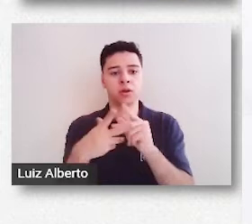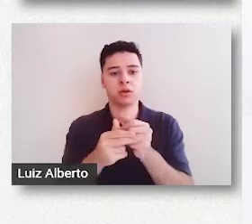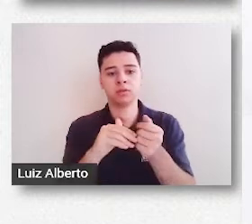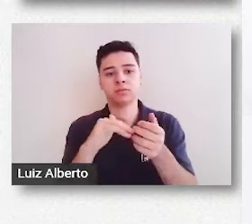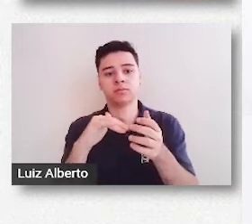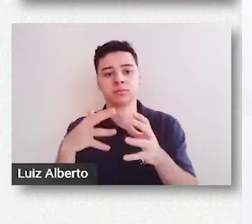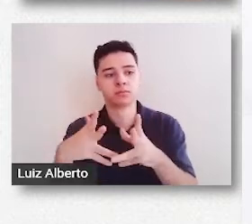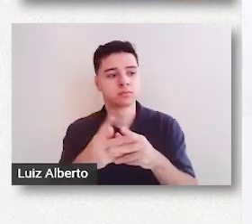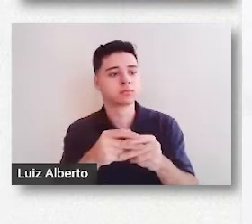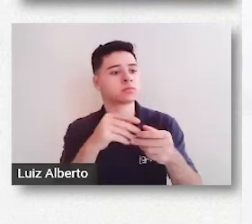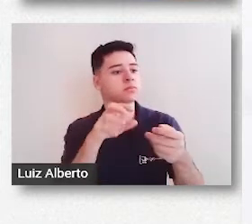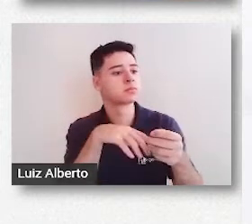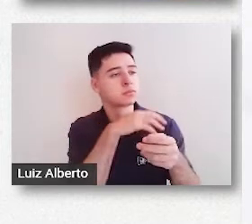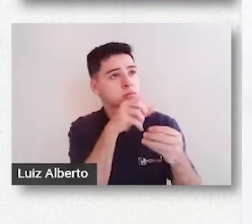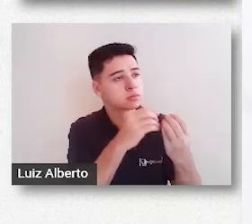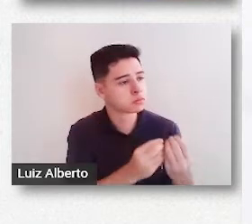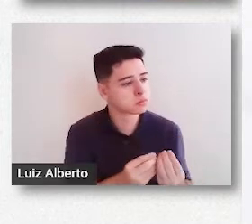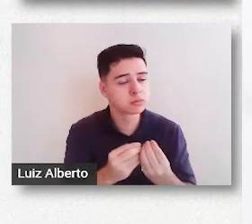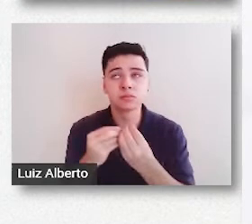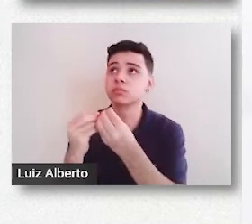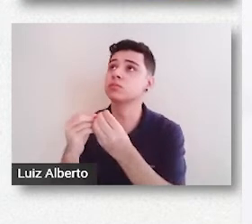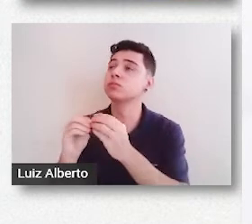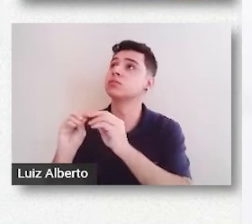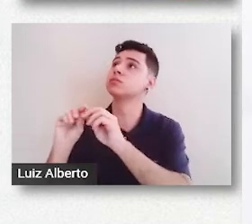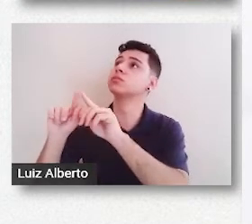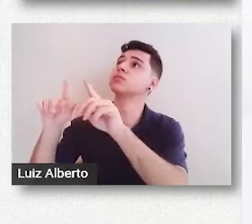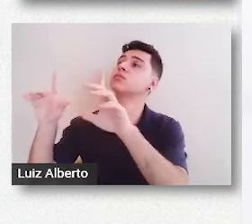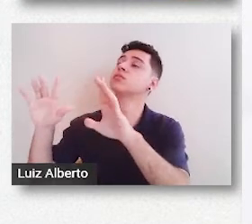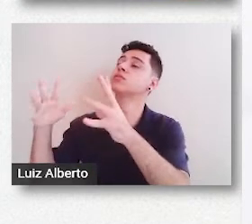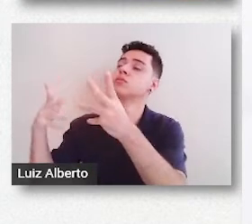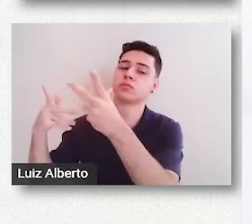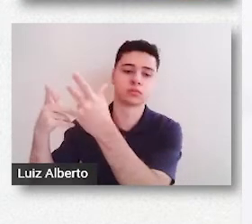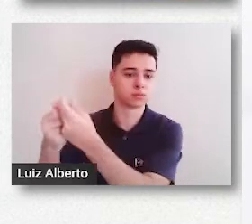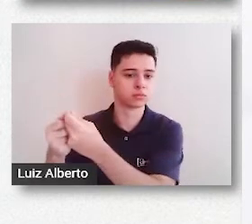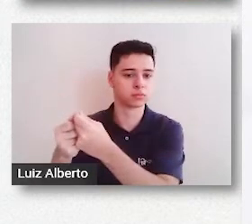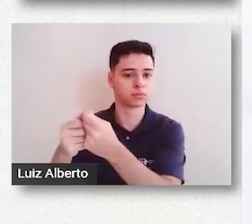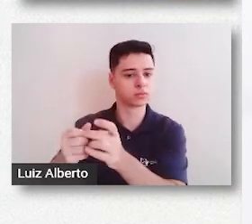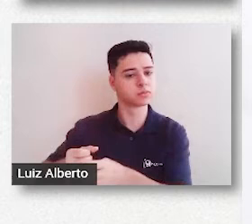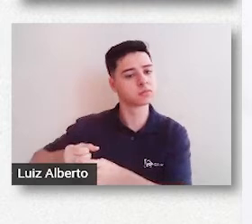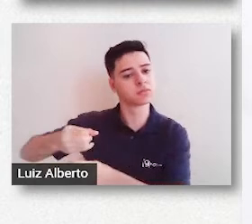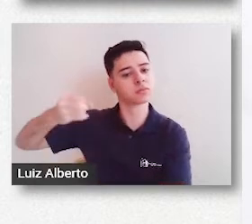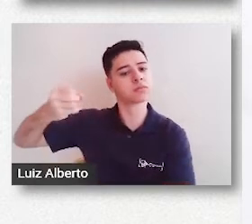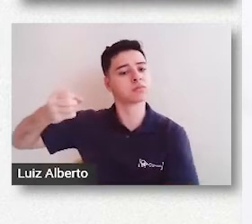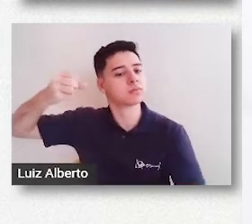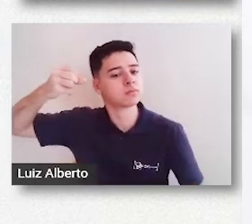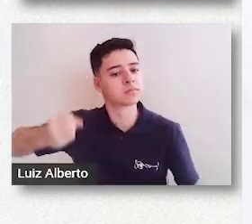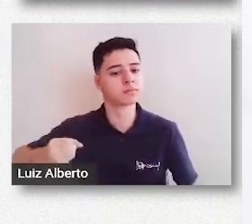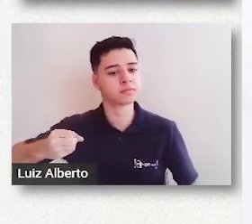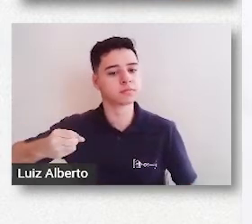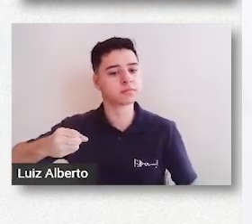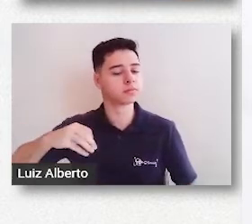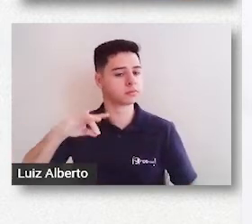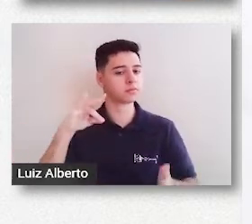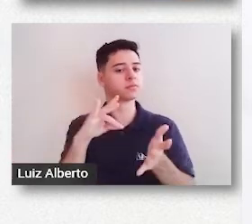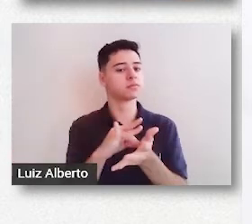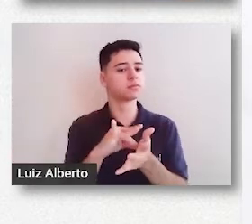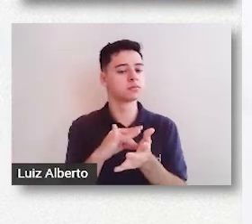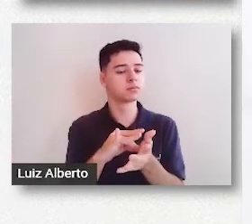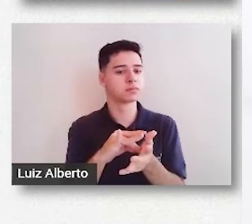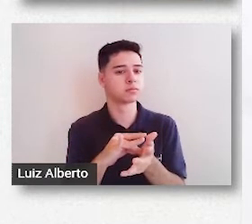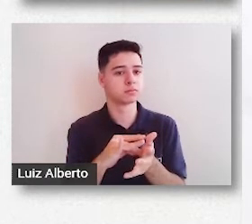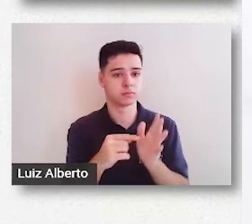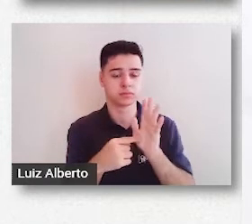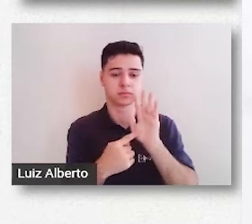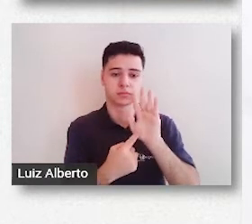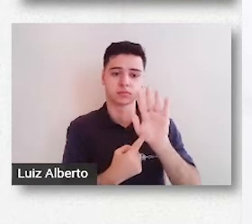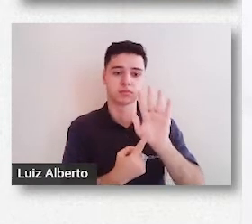de Jerusalém, as pombas, né? Não só os cordeiros. E o cajado, né? O cajado realmente ele